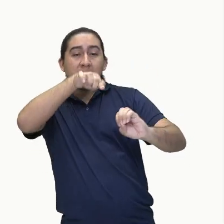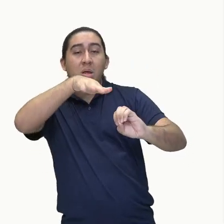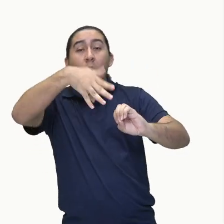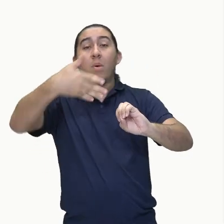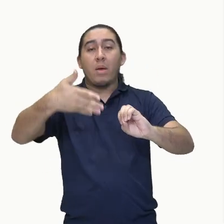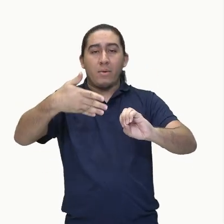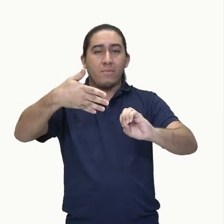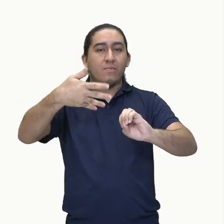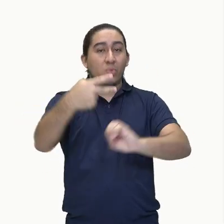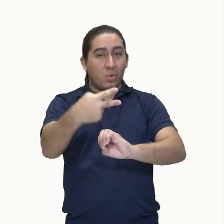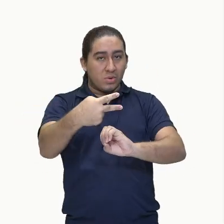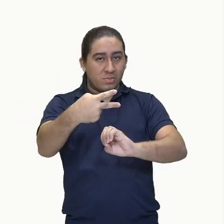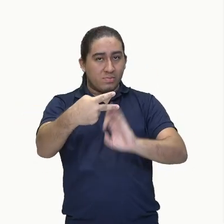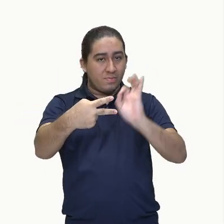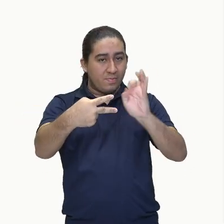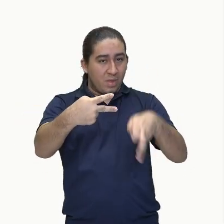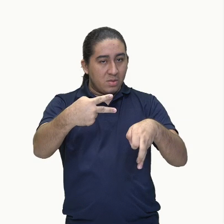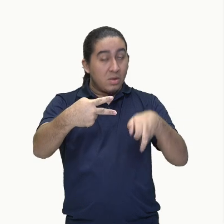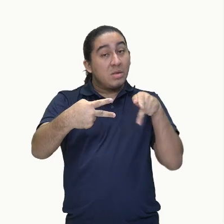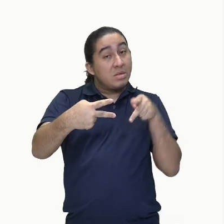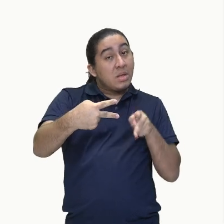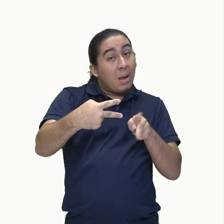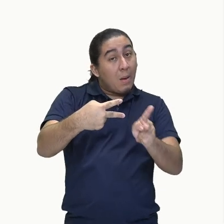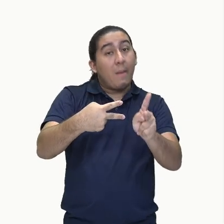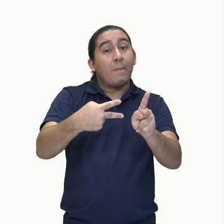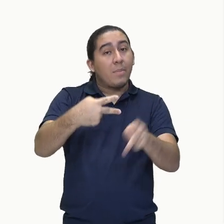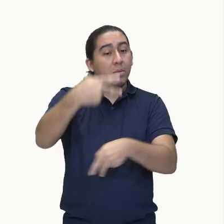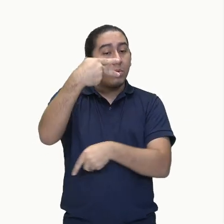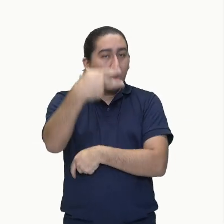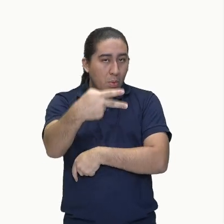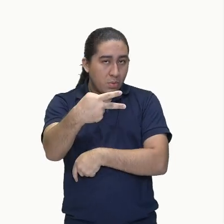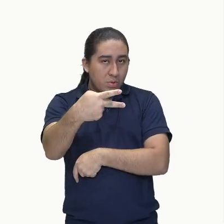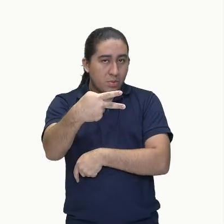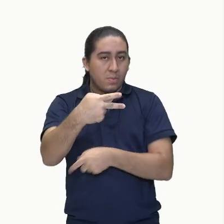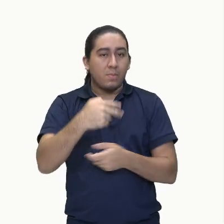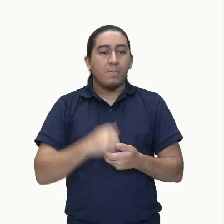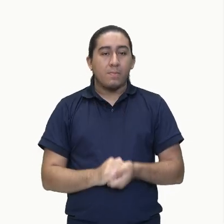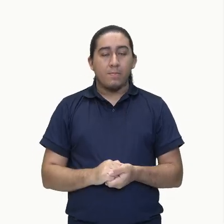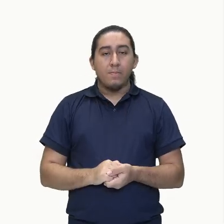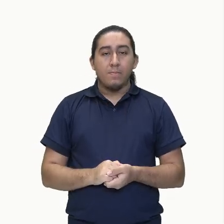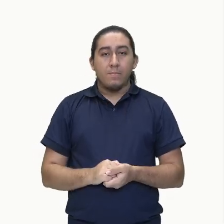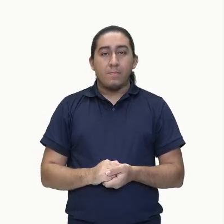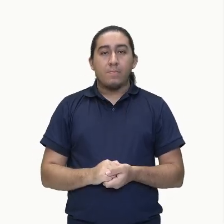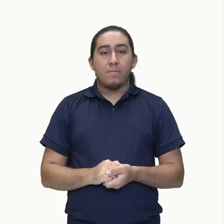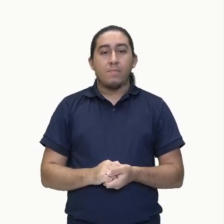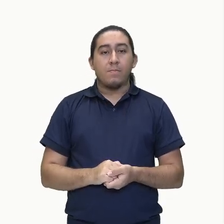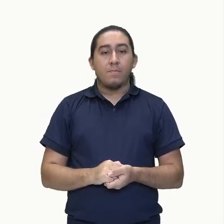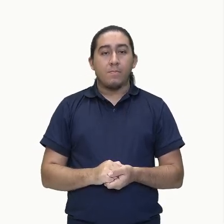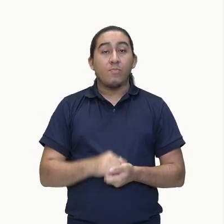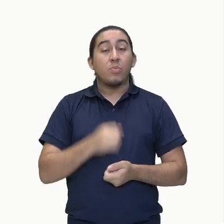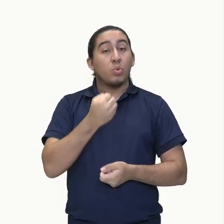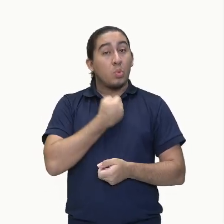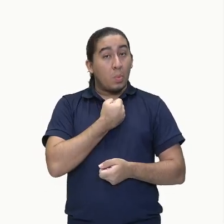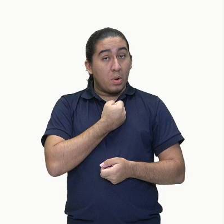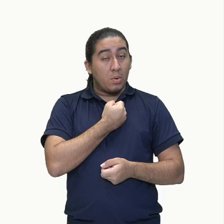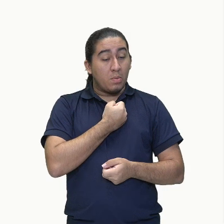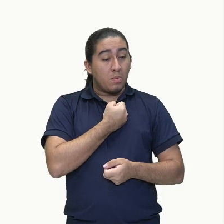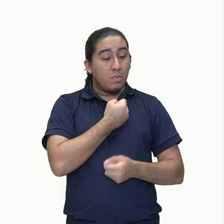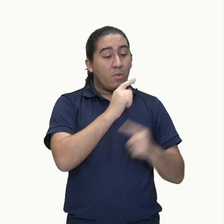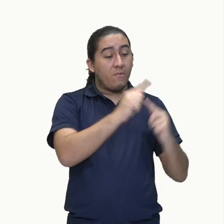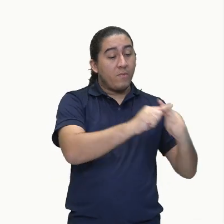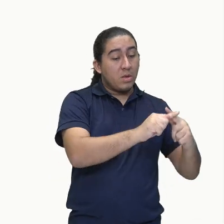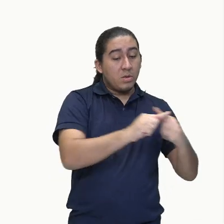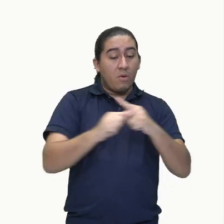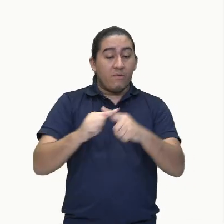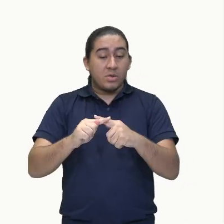será igual a 2. Sempre igual a 2. Então, os quadrados perfeitos são números que são multiplicados por ele mesmo.